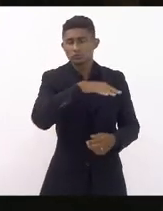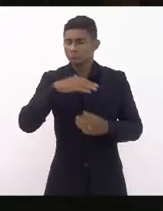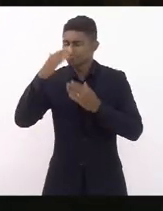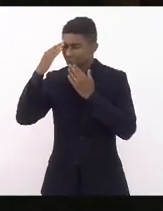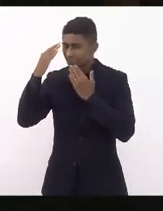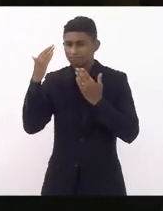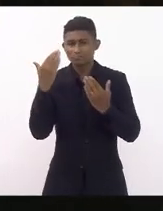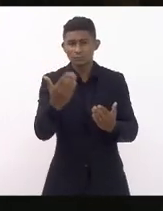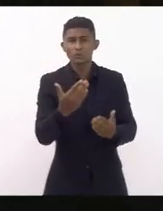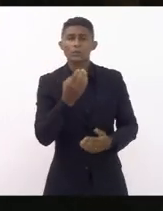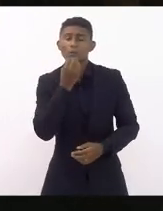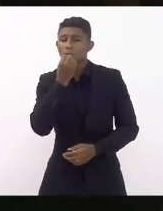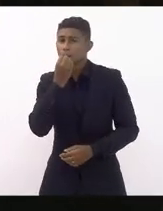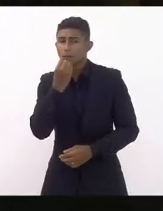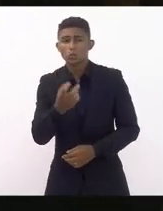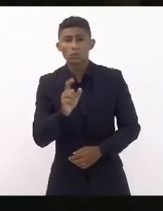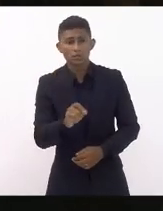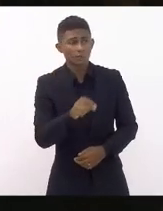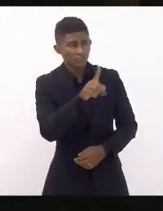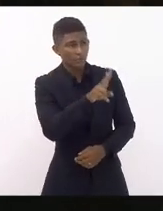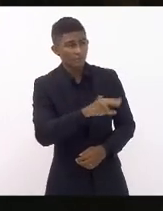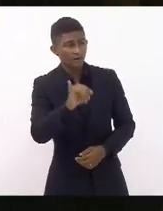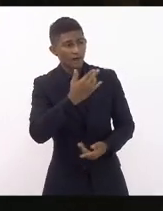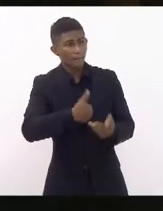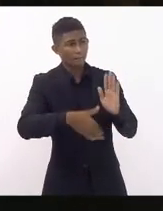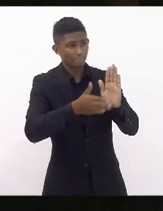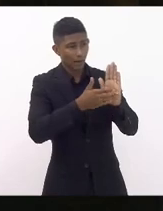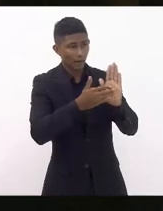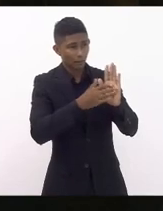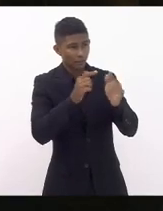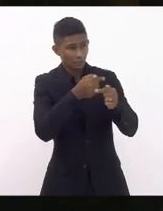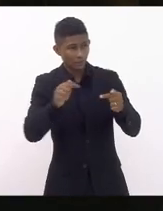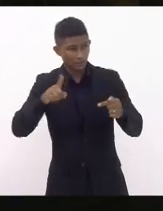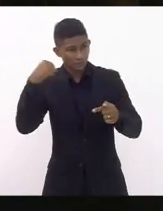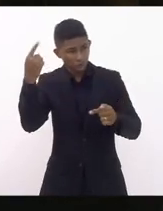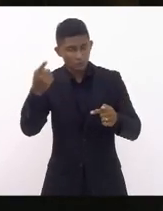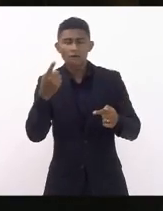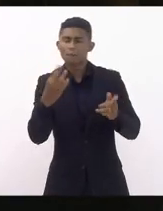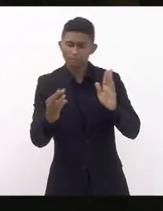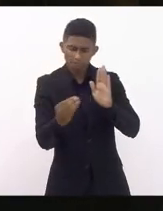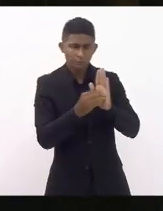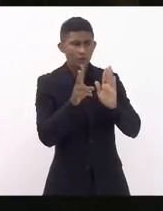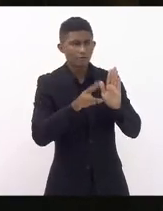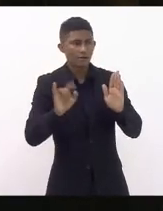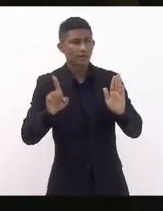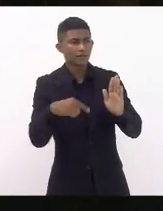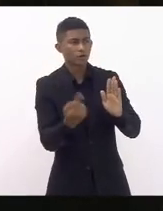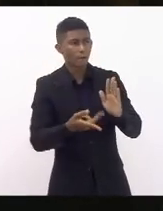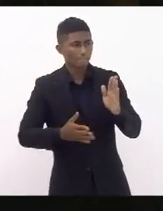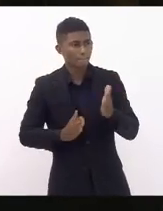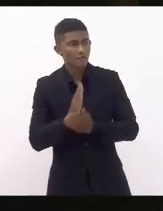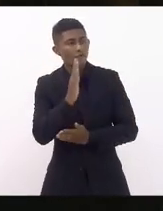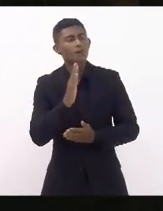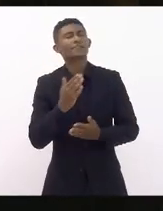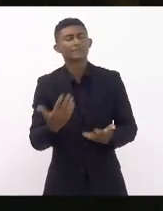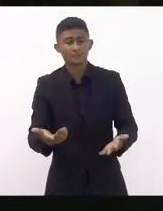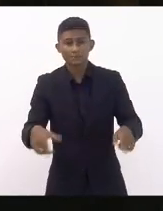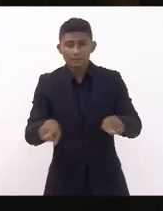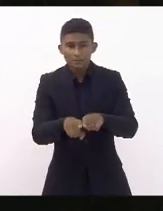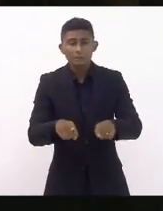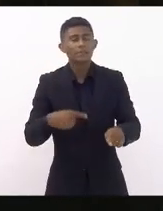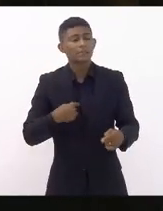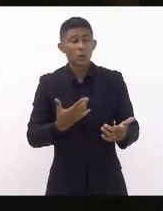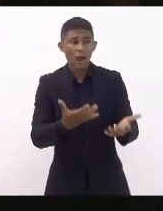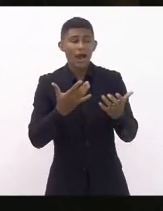foi muito bom saber, presidente, que o senhor vai colocar na pauta na próxima semana para a gente aprovar isso desde já, e conto também,